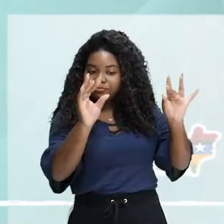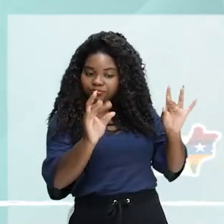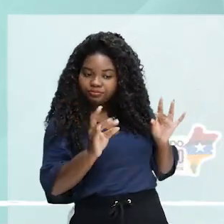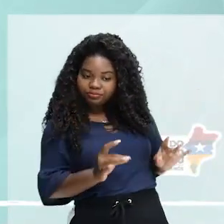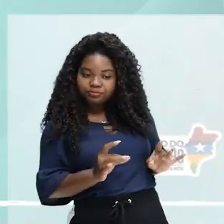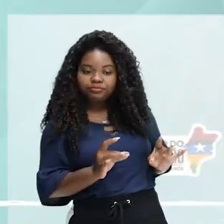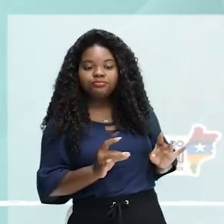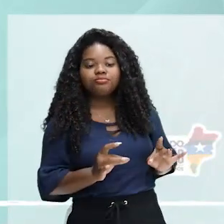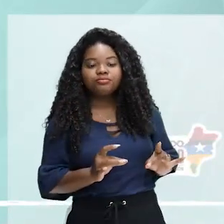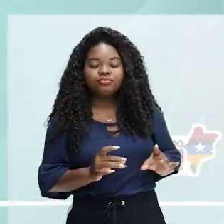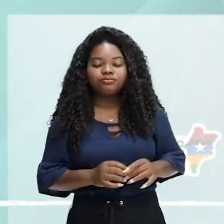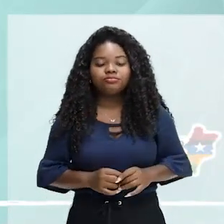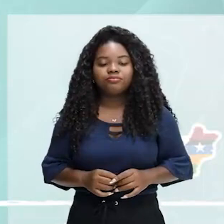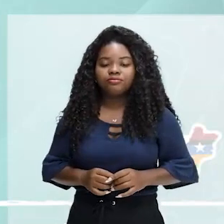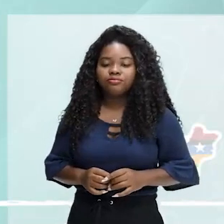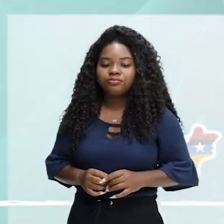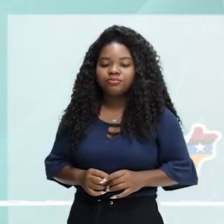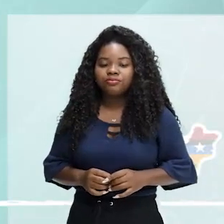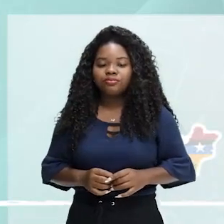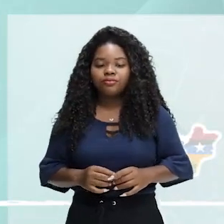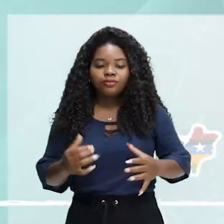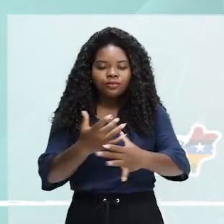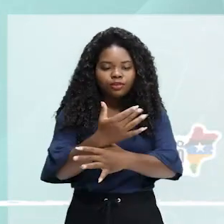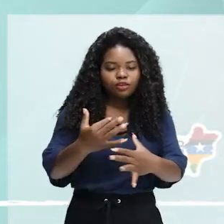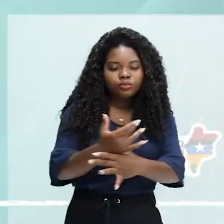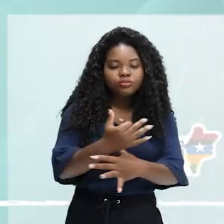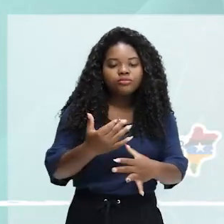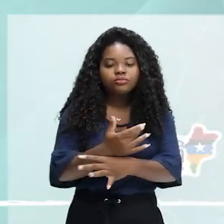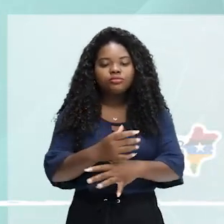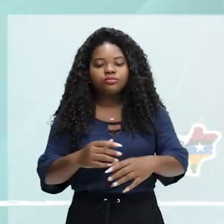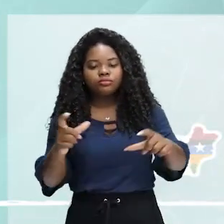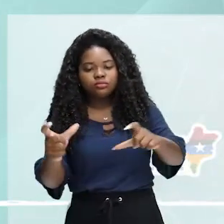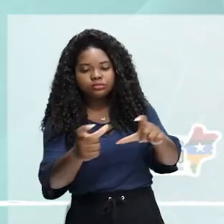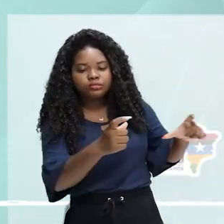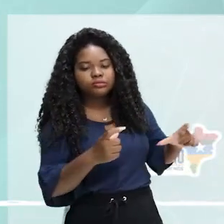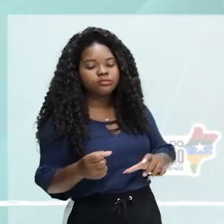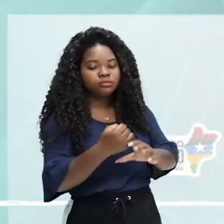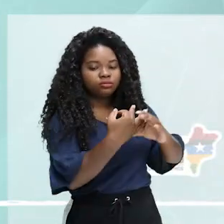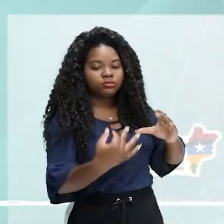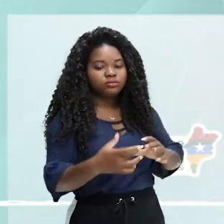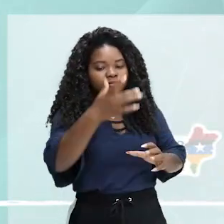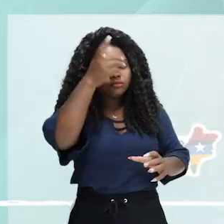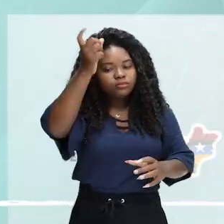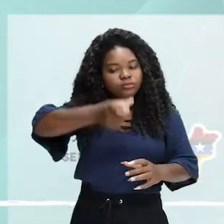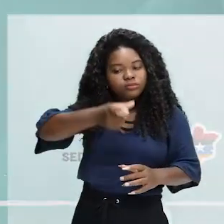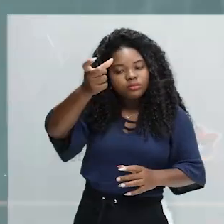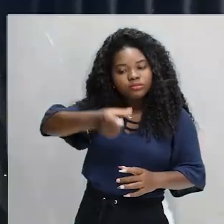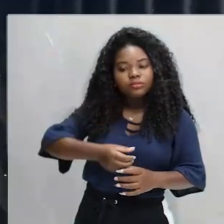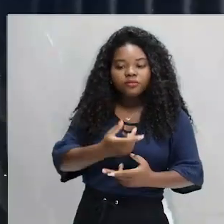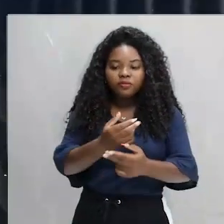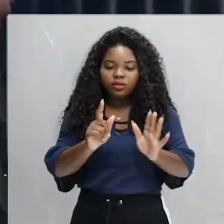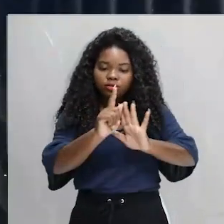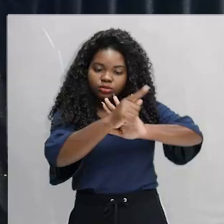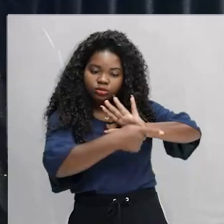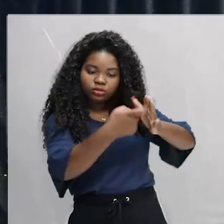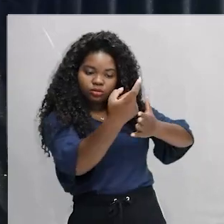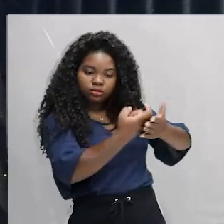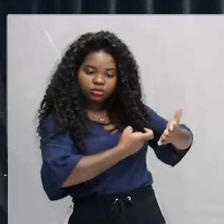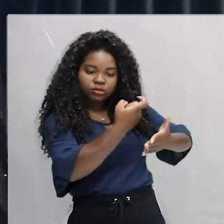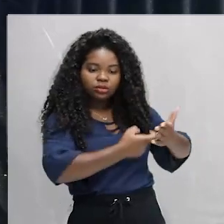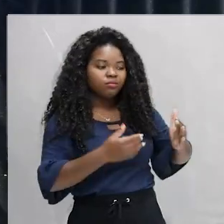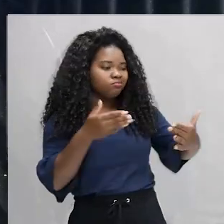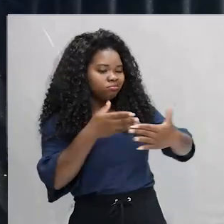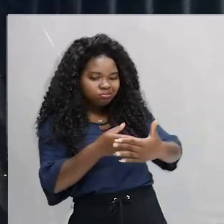descrever cenários, lugares, caracterizar personagens, pessoas, vários gêneros textuais, não se